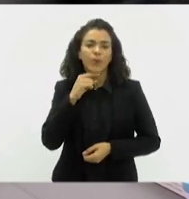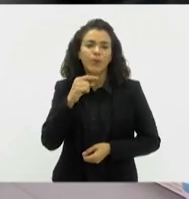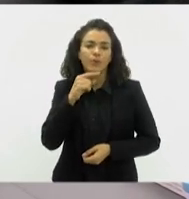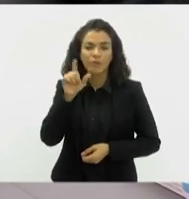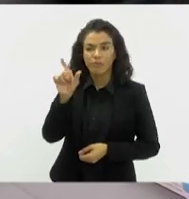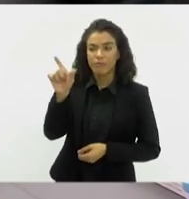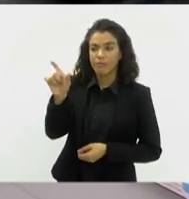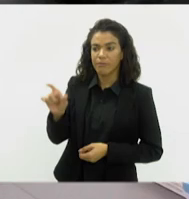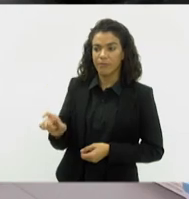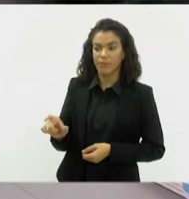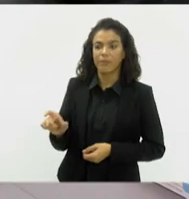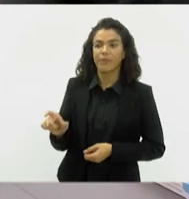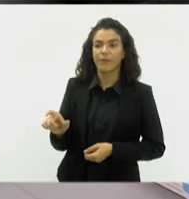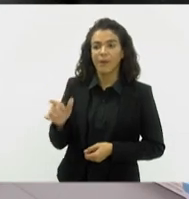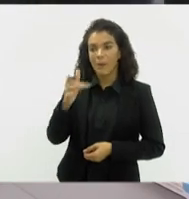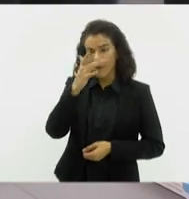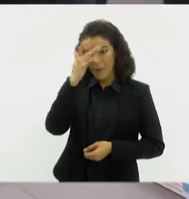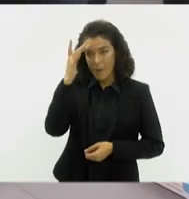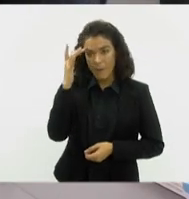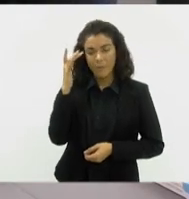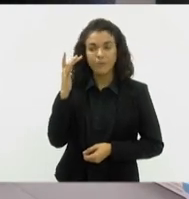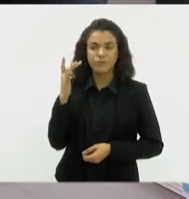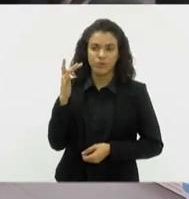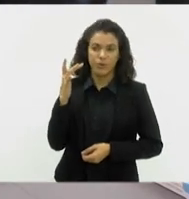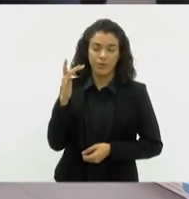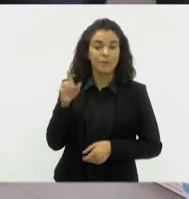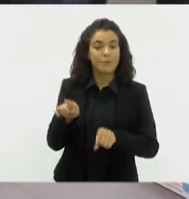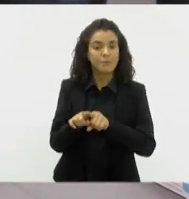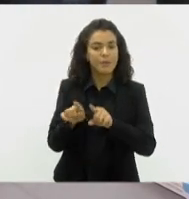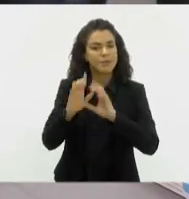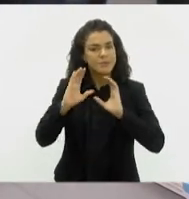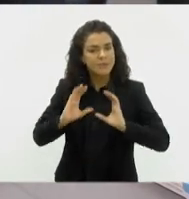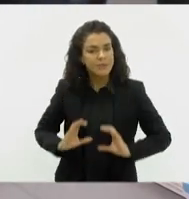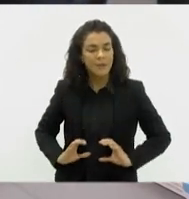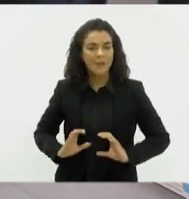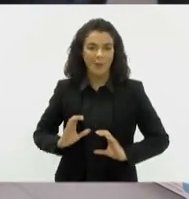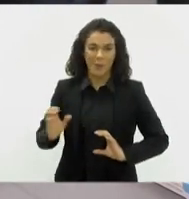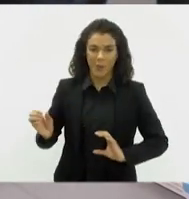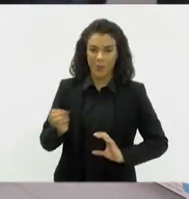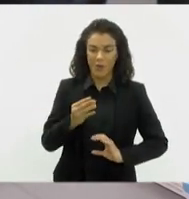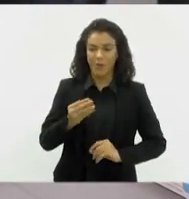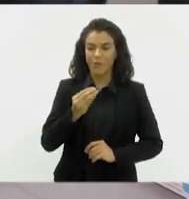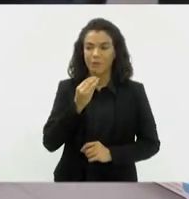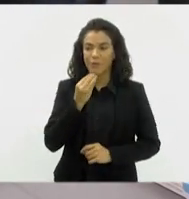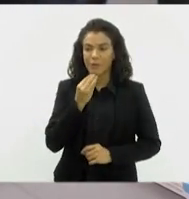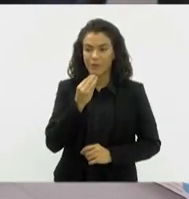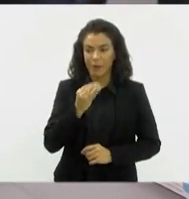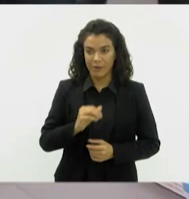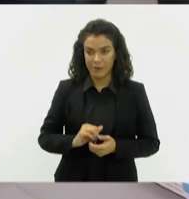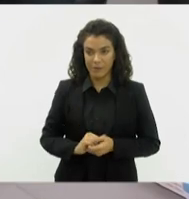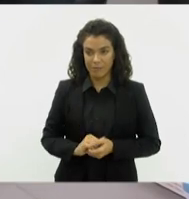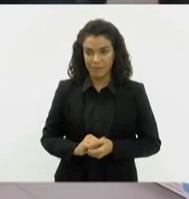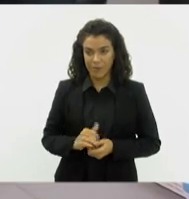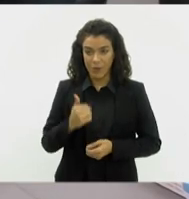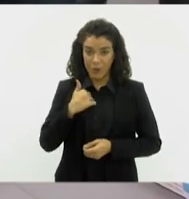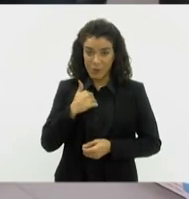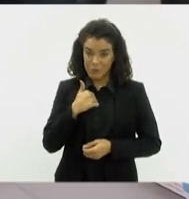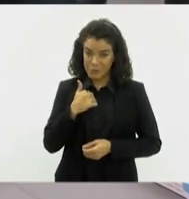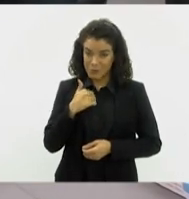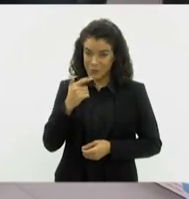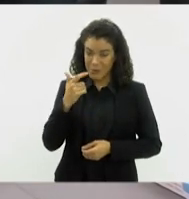uma pessoa nova, porque todo cidadão tem o direito de uma nova oportunidade, mas eu só vim fazer aqui